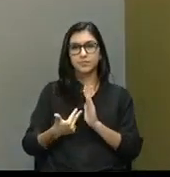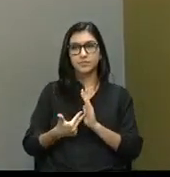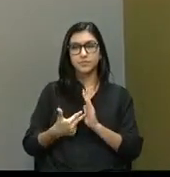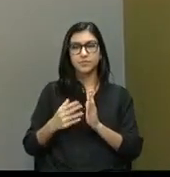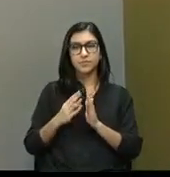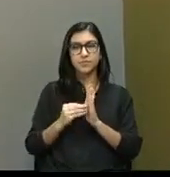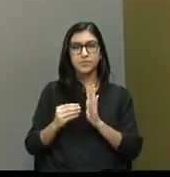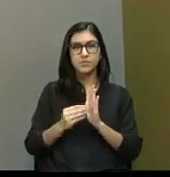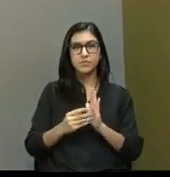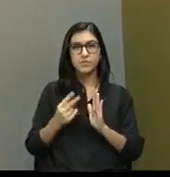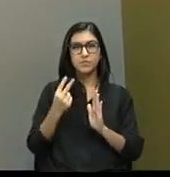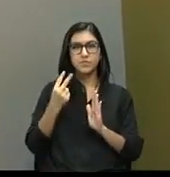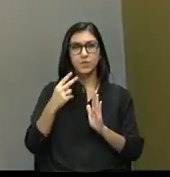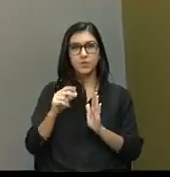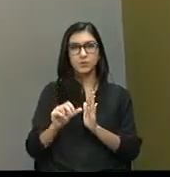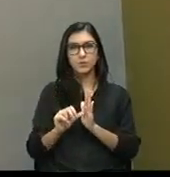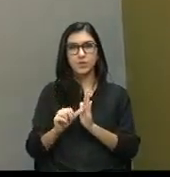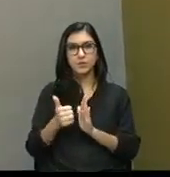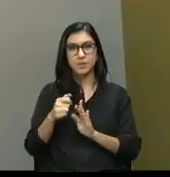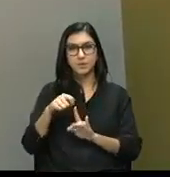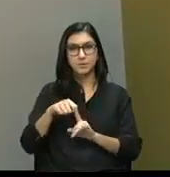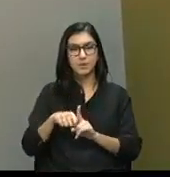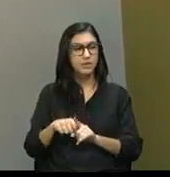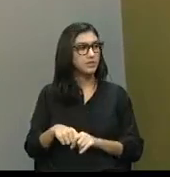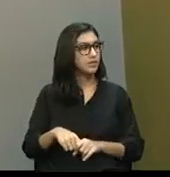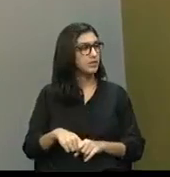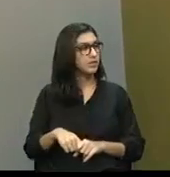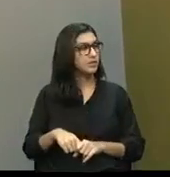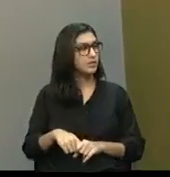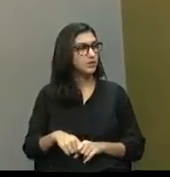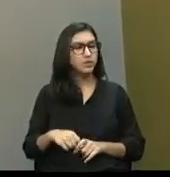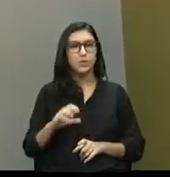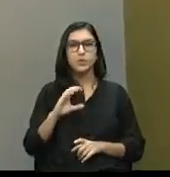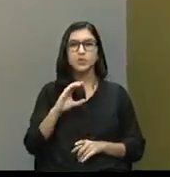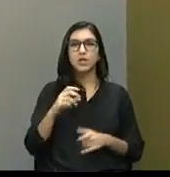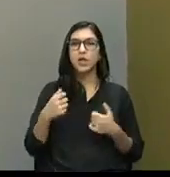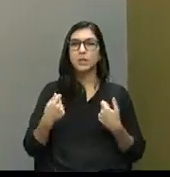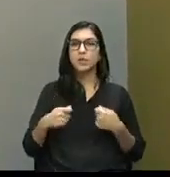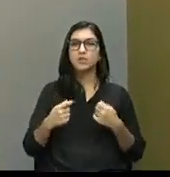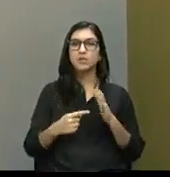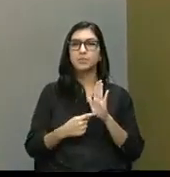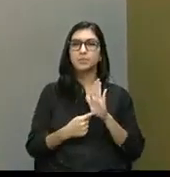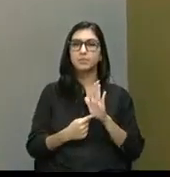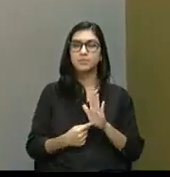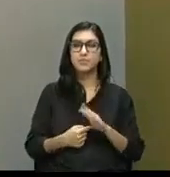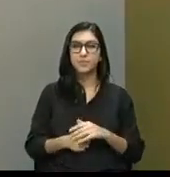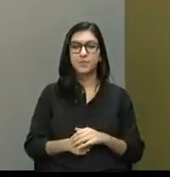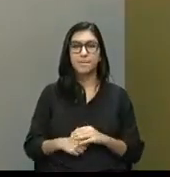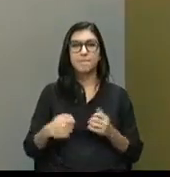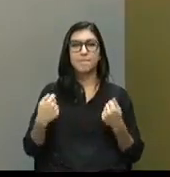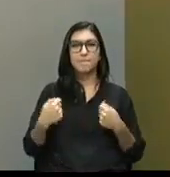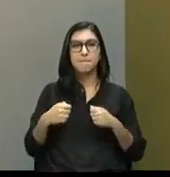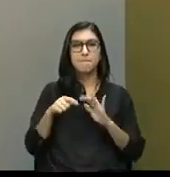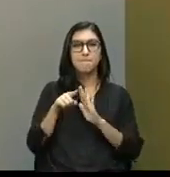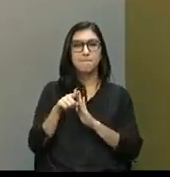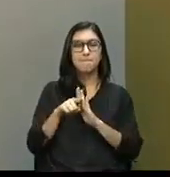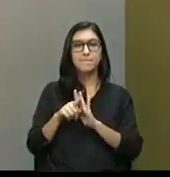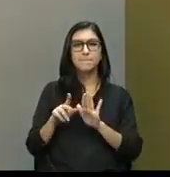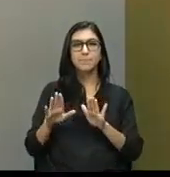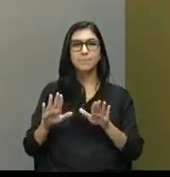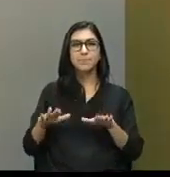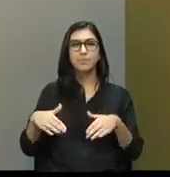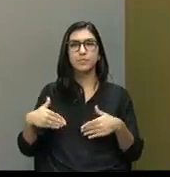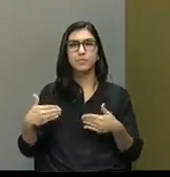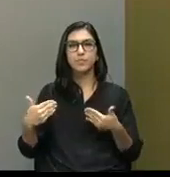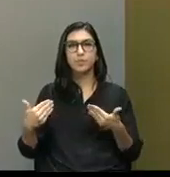ao modelo 2 no primeiro mês. E no item C, o que eu tenho que destacar? Eu tenho que analisar qual que